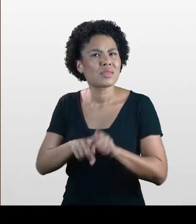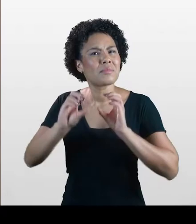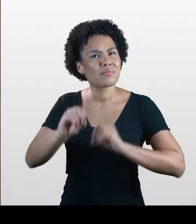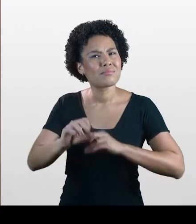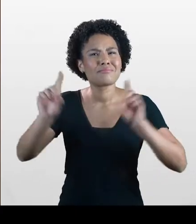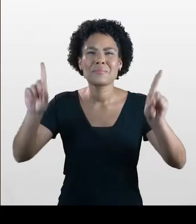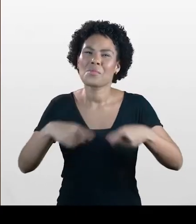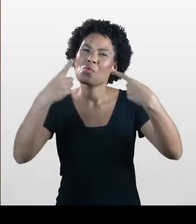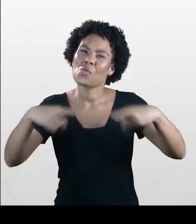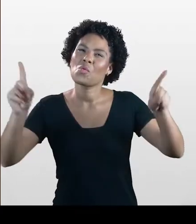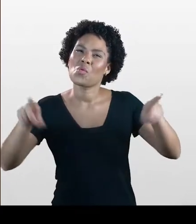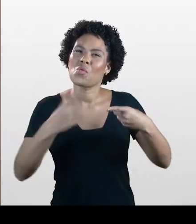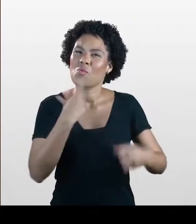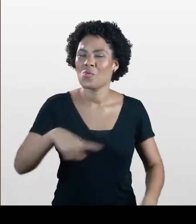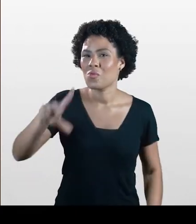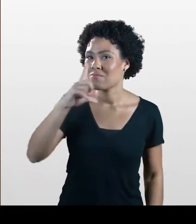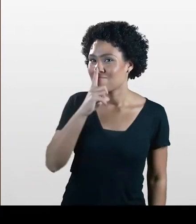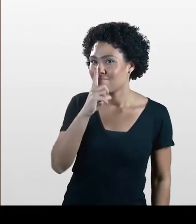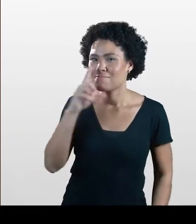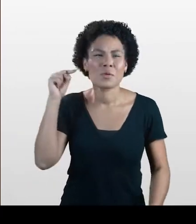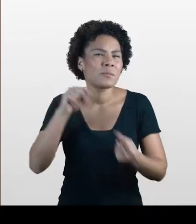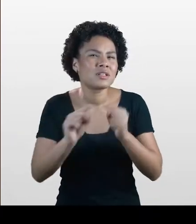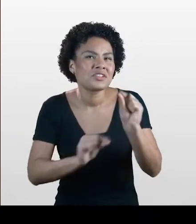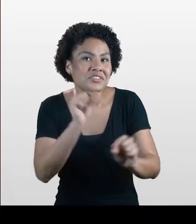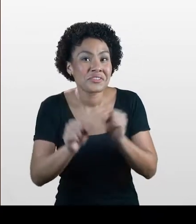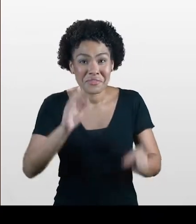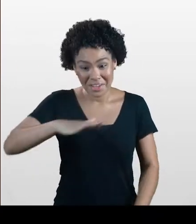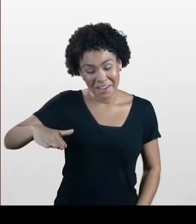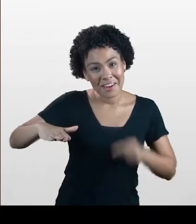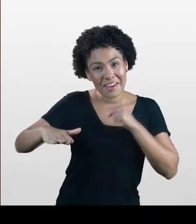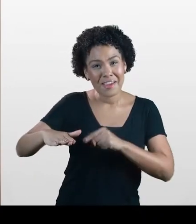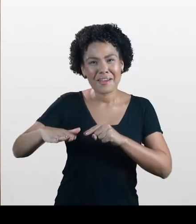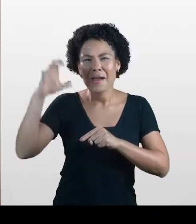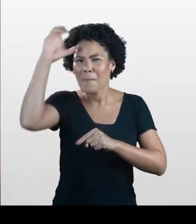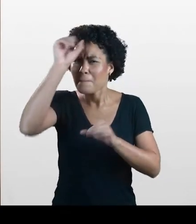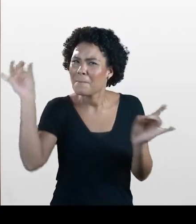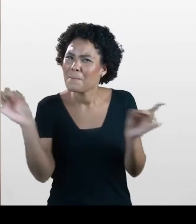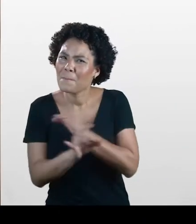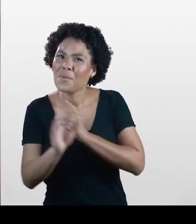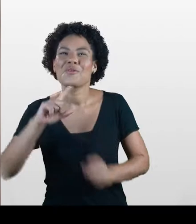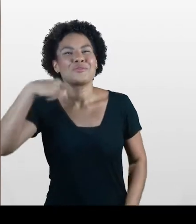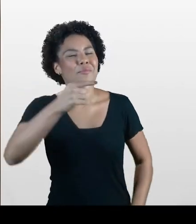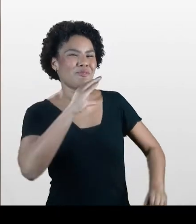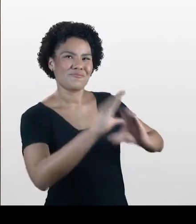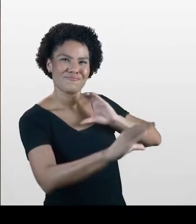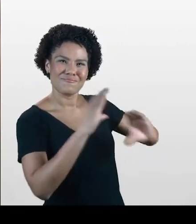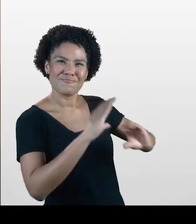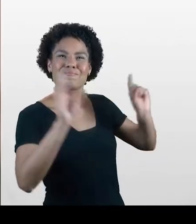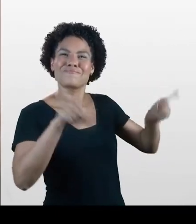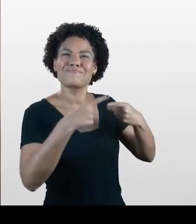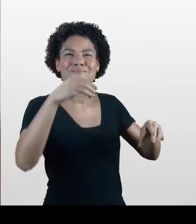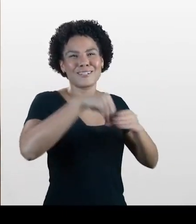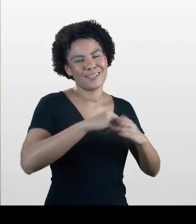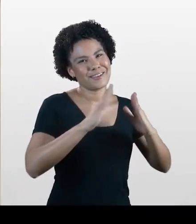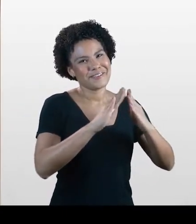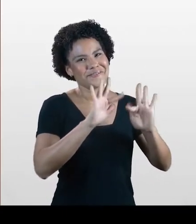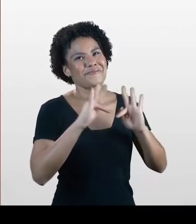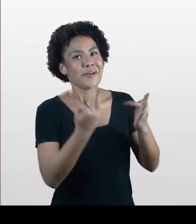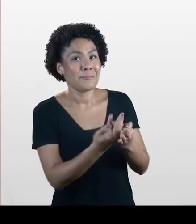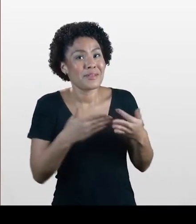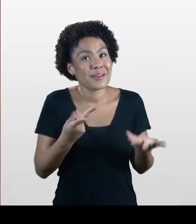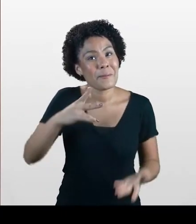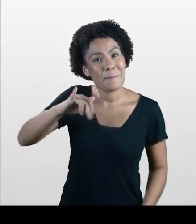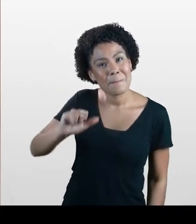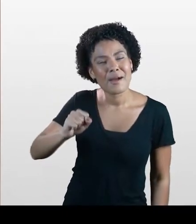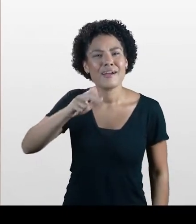ensinadas músicas em latim. A intenção, nesses casos, era que essas canções fossem reproduzidas no contexto familiar para